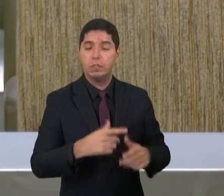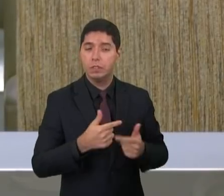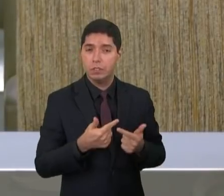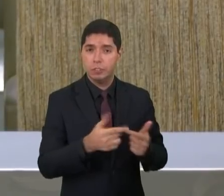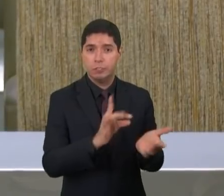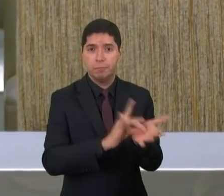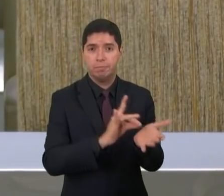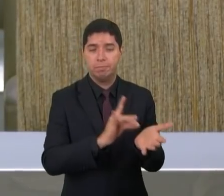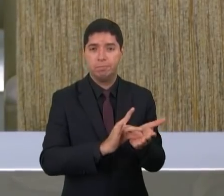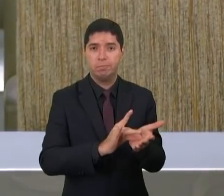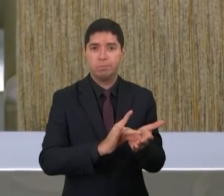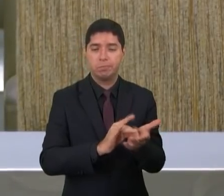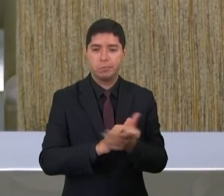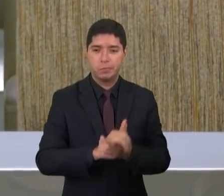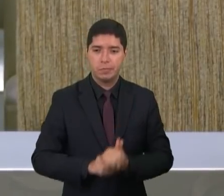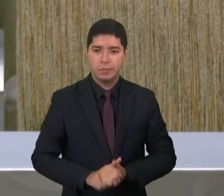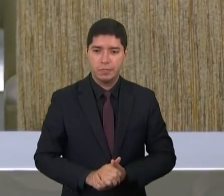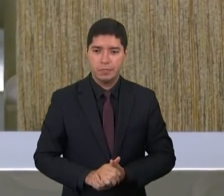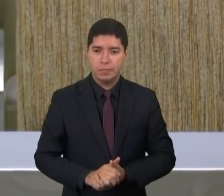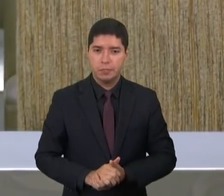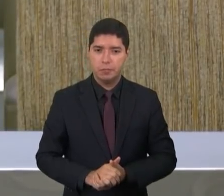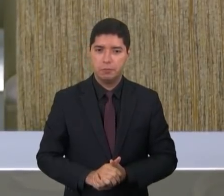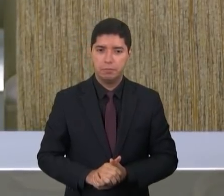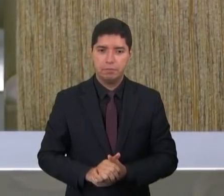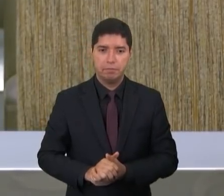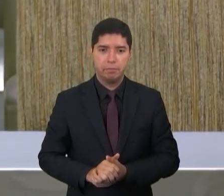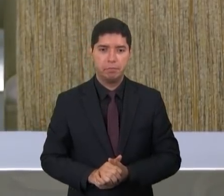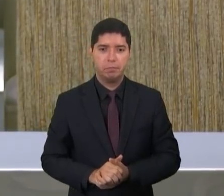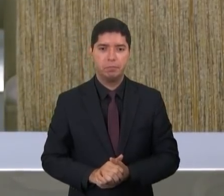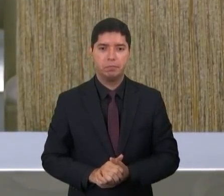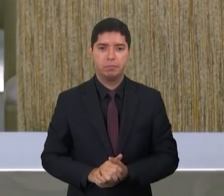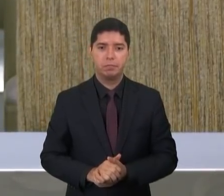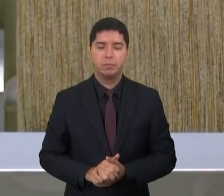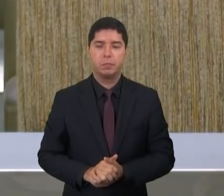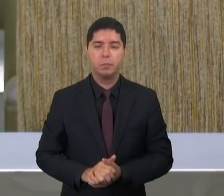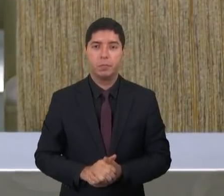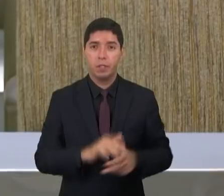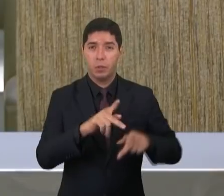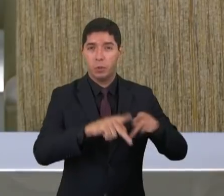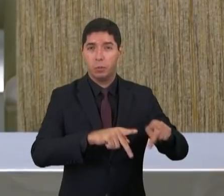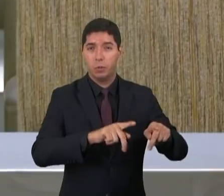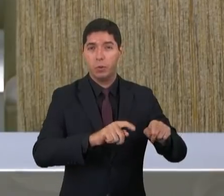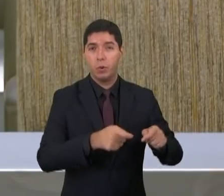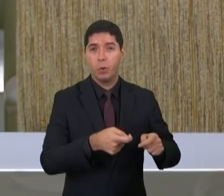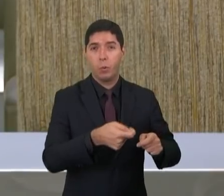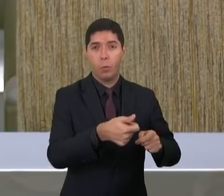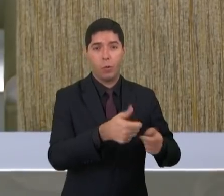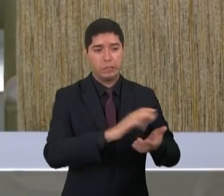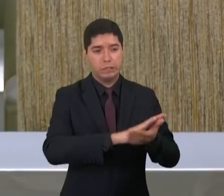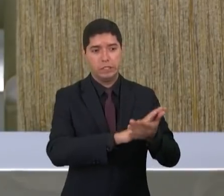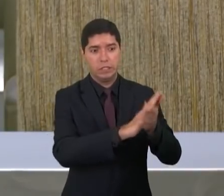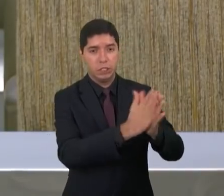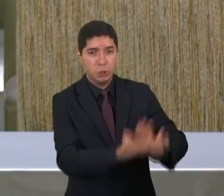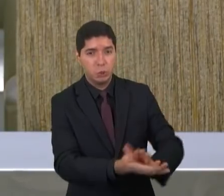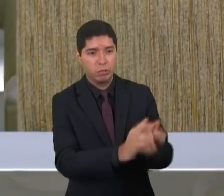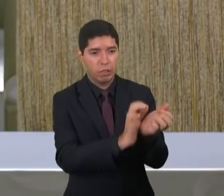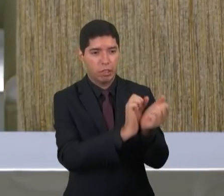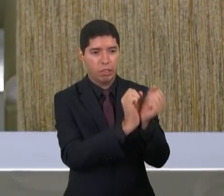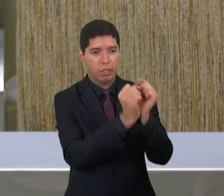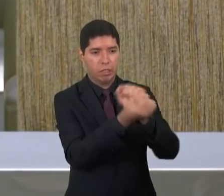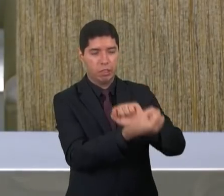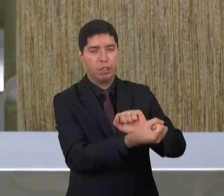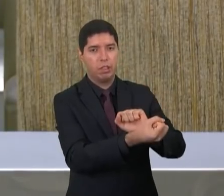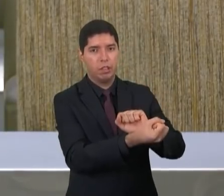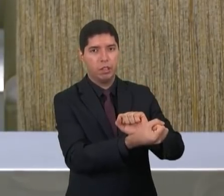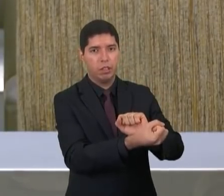que quase foram devorados, devastados e aprisionados pelos